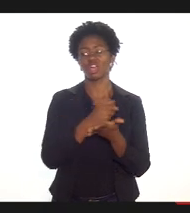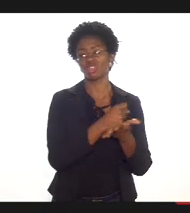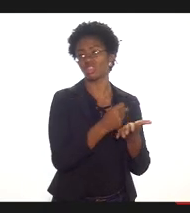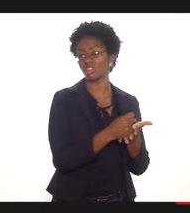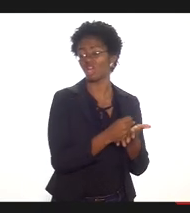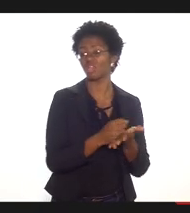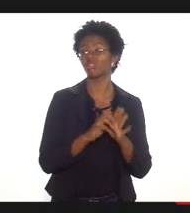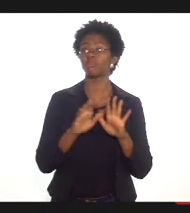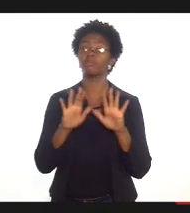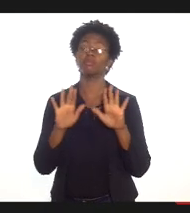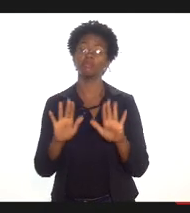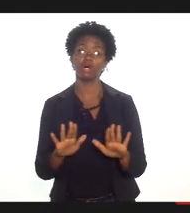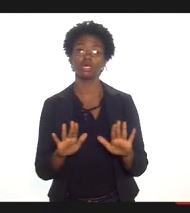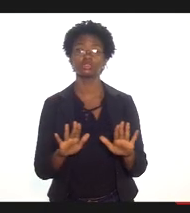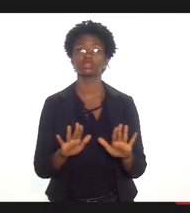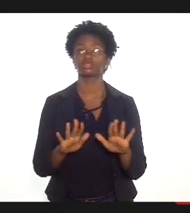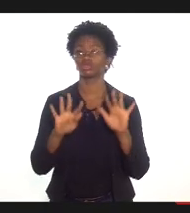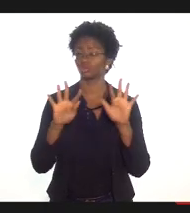que acabam